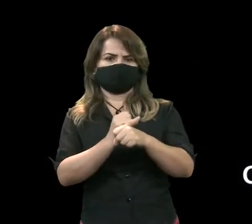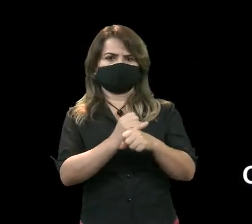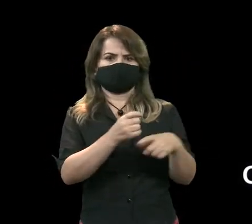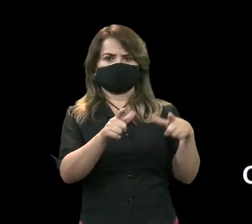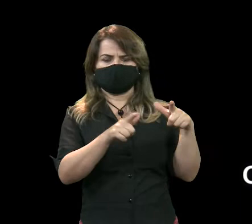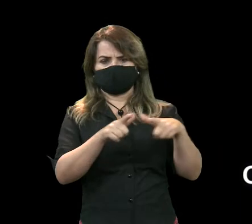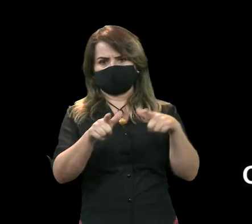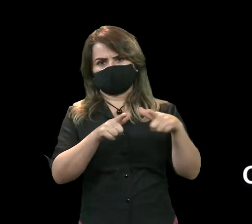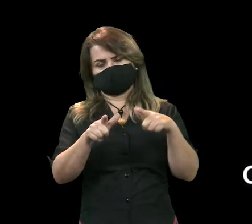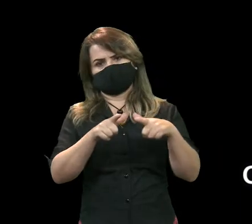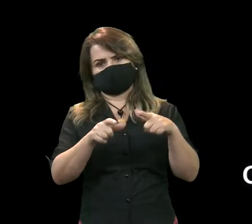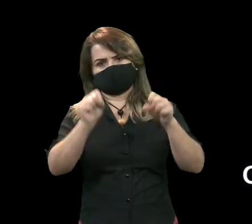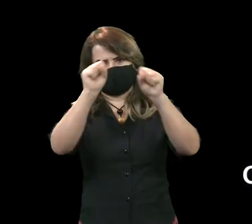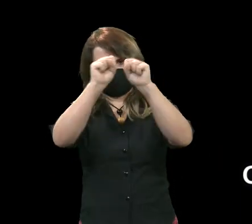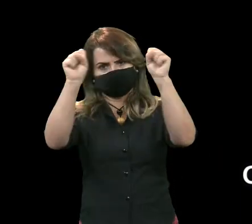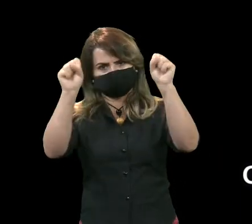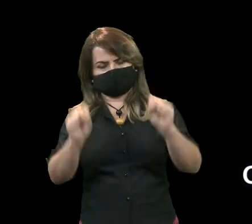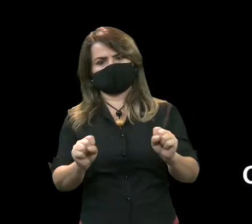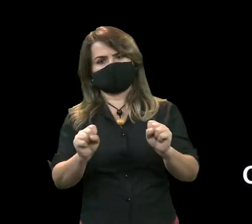meio de um sistema eletrônico